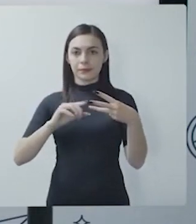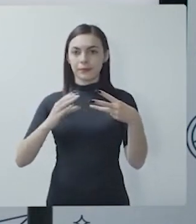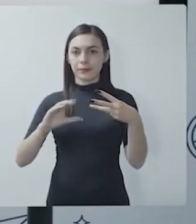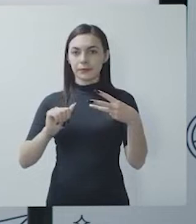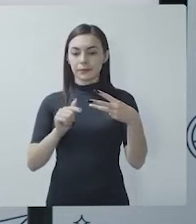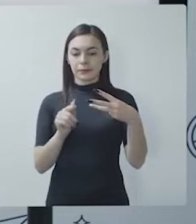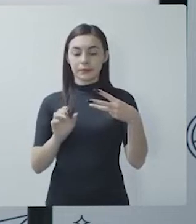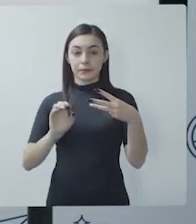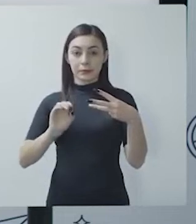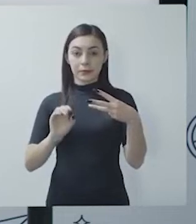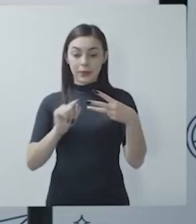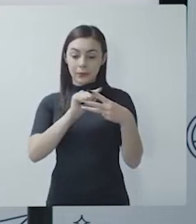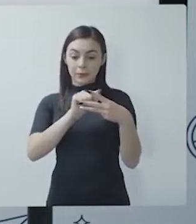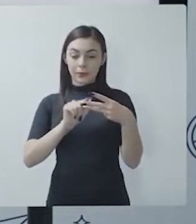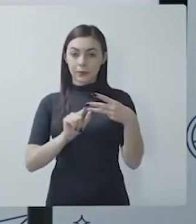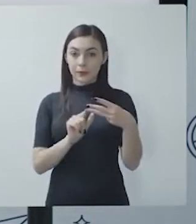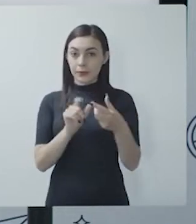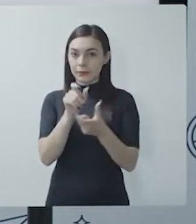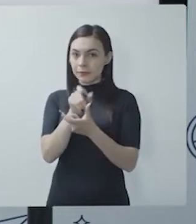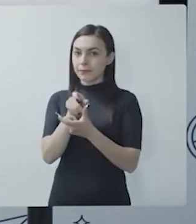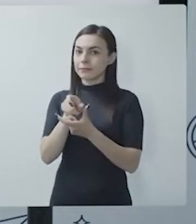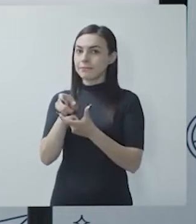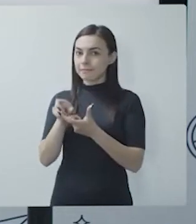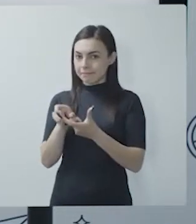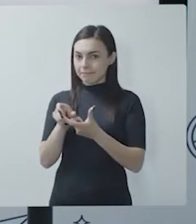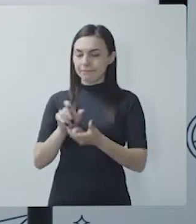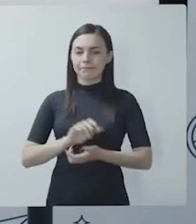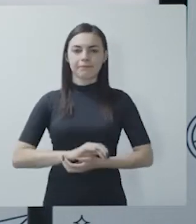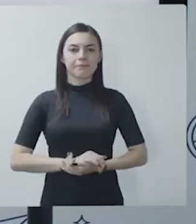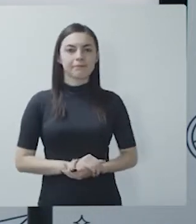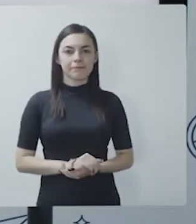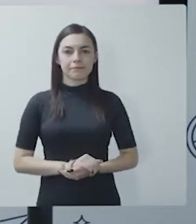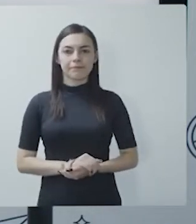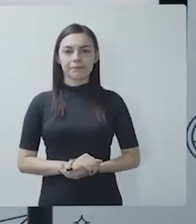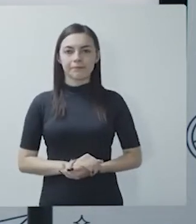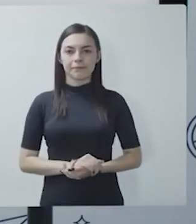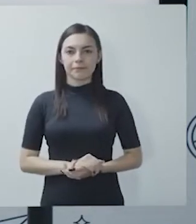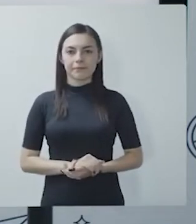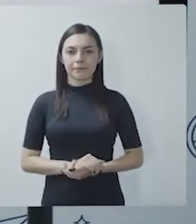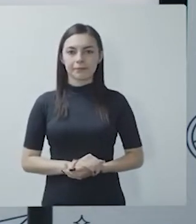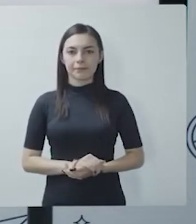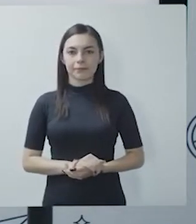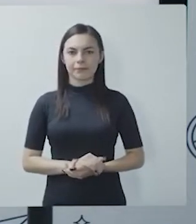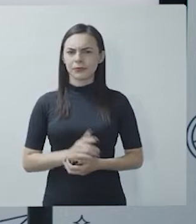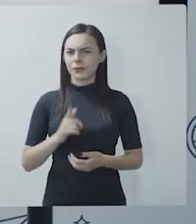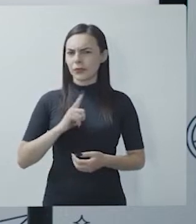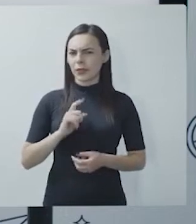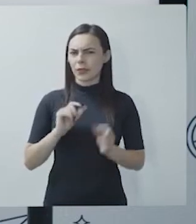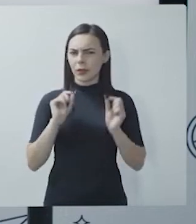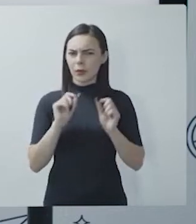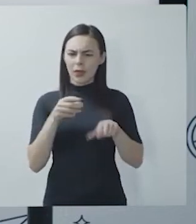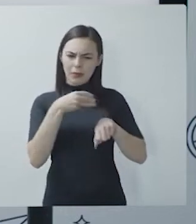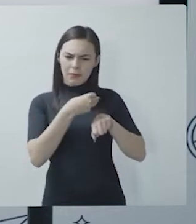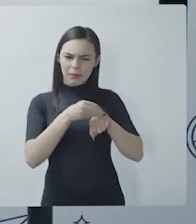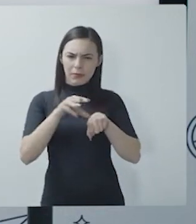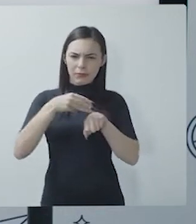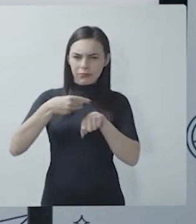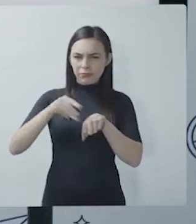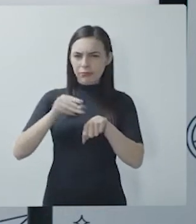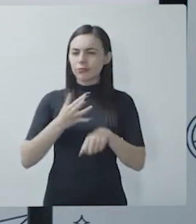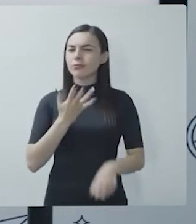Vão ser 3 sílabas. Então vamos lá. Já tem uma ajuda aqui pelas